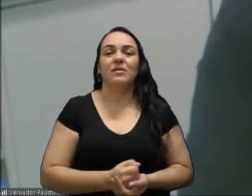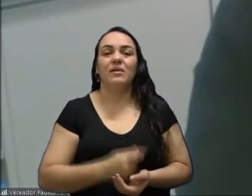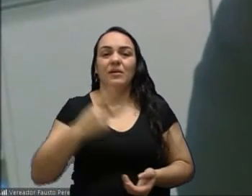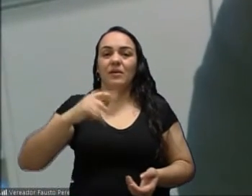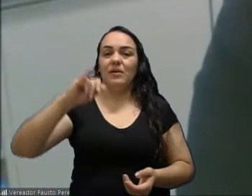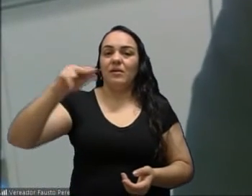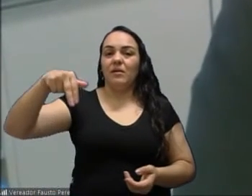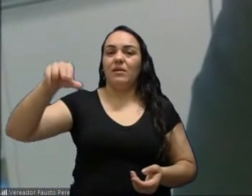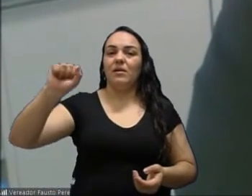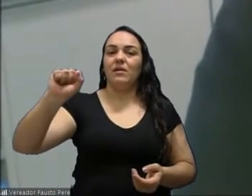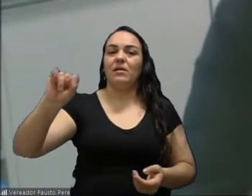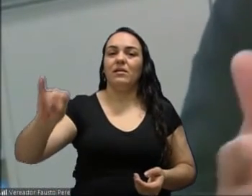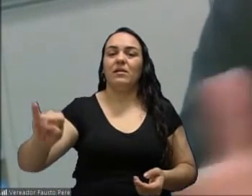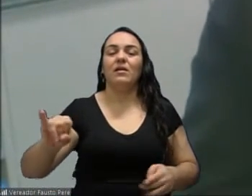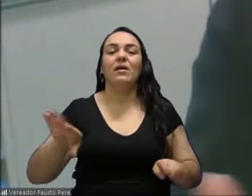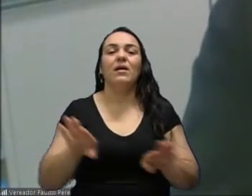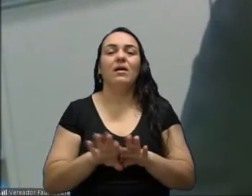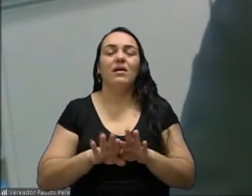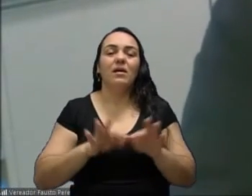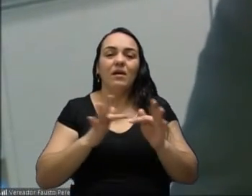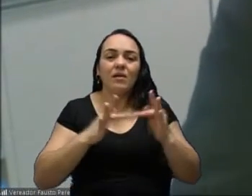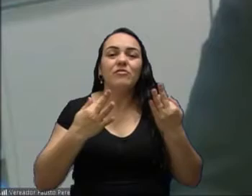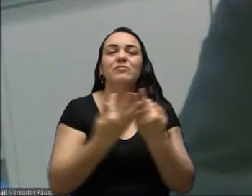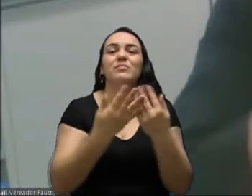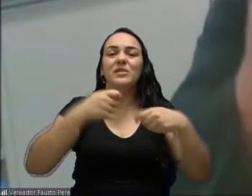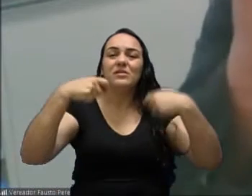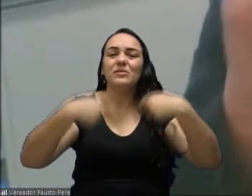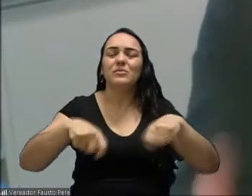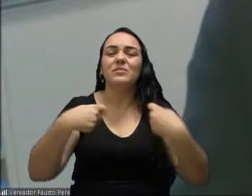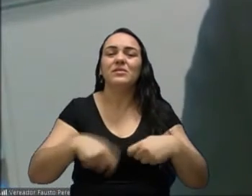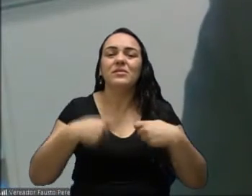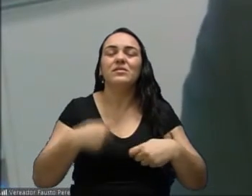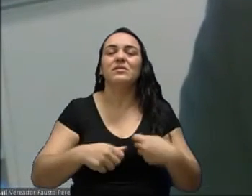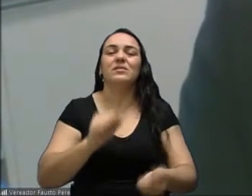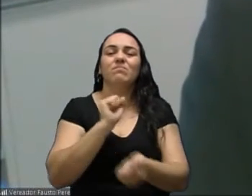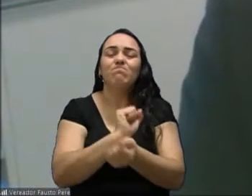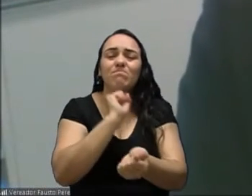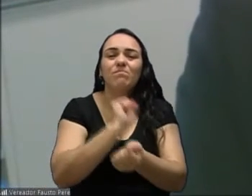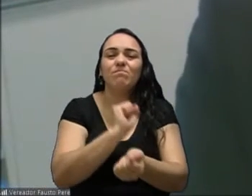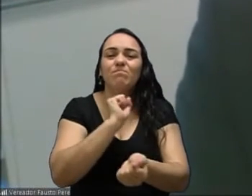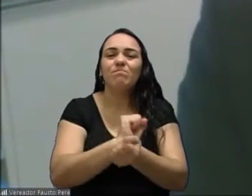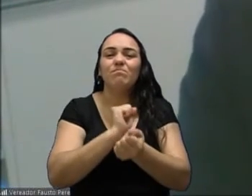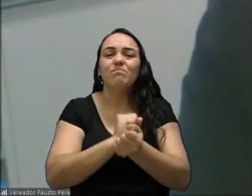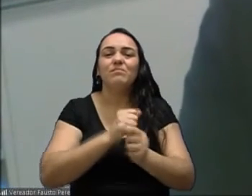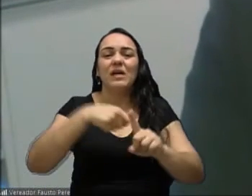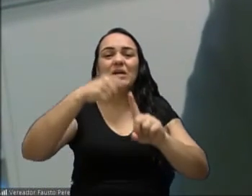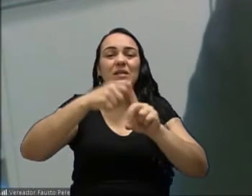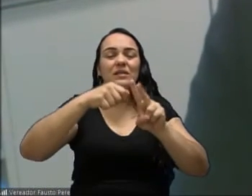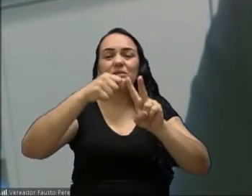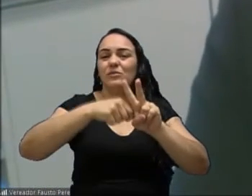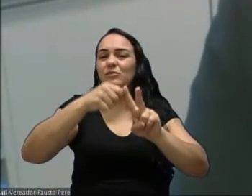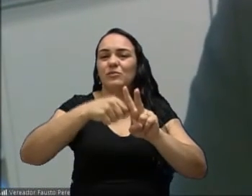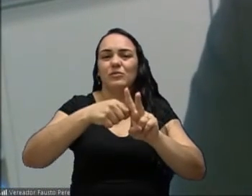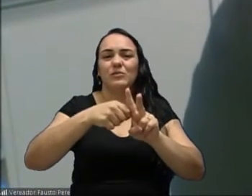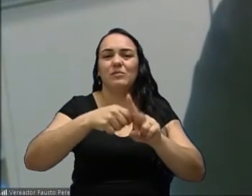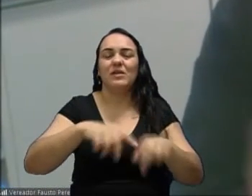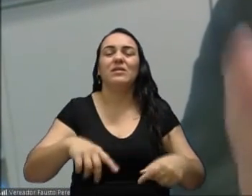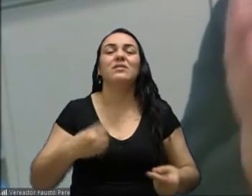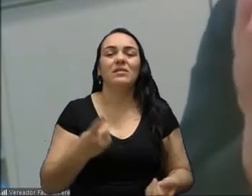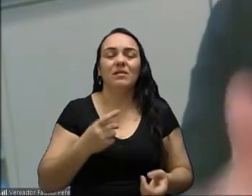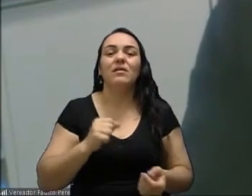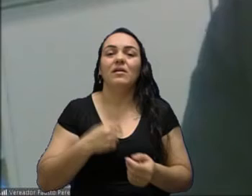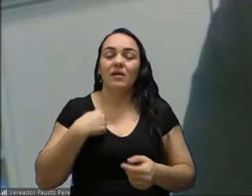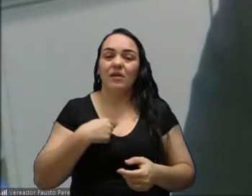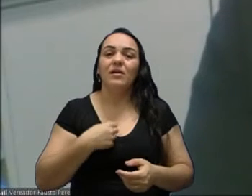para reverter em alimento para as famílias estão esperando eles estão aguardando já há muito tempo eu fiz uma representação junto ao Ministério